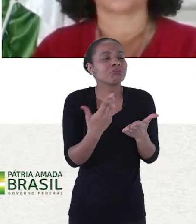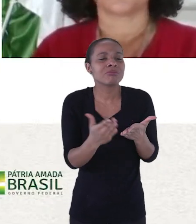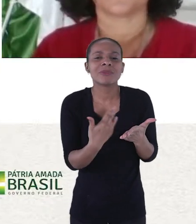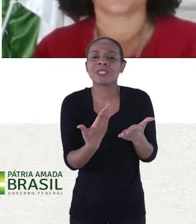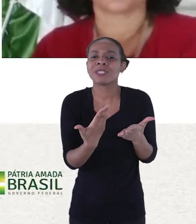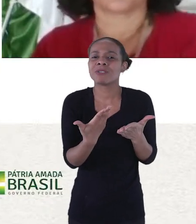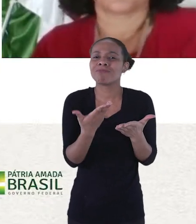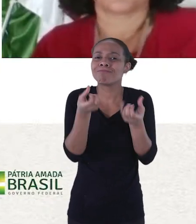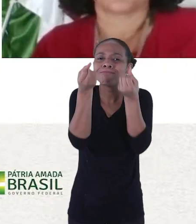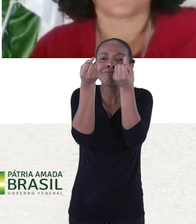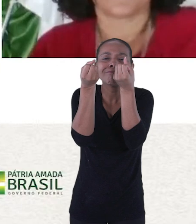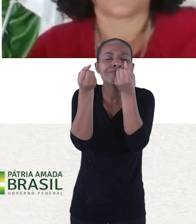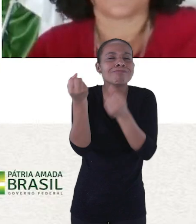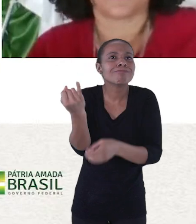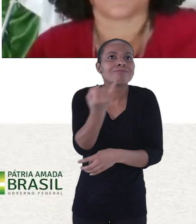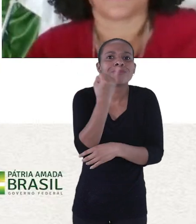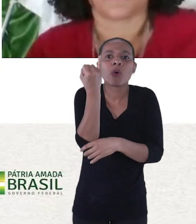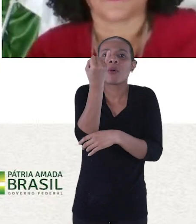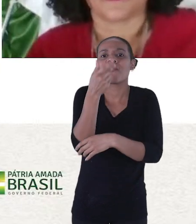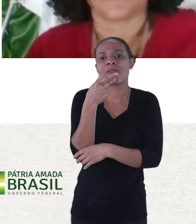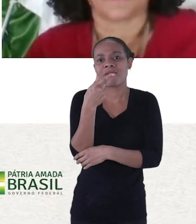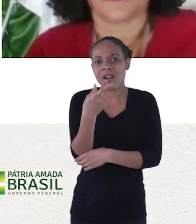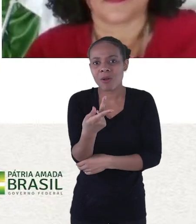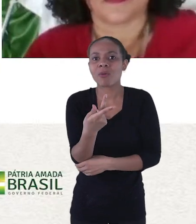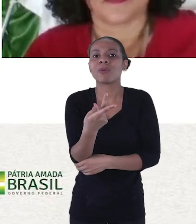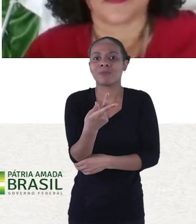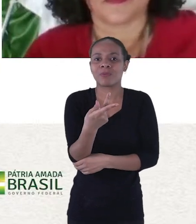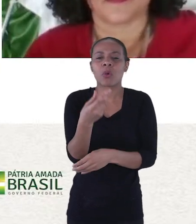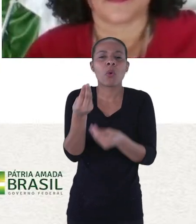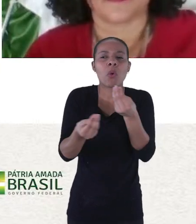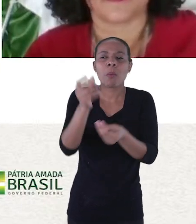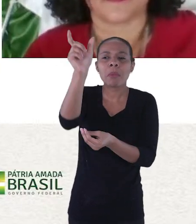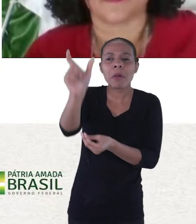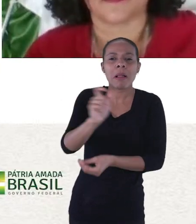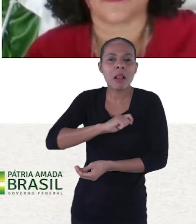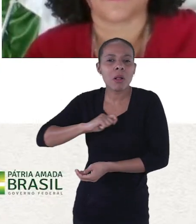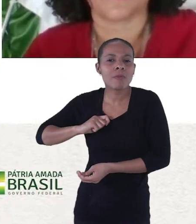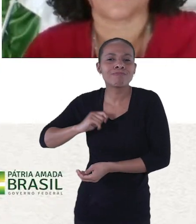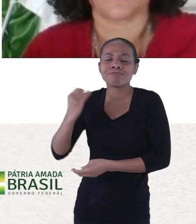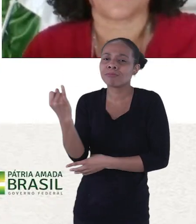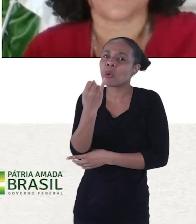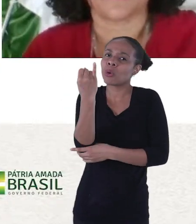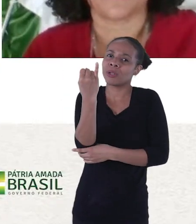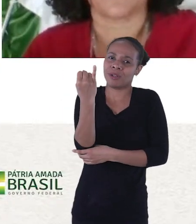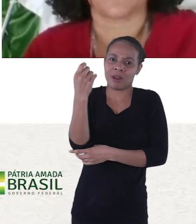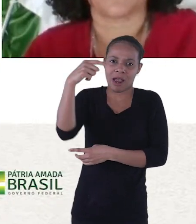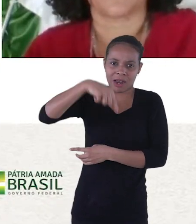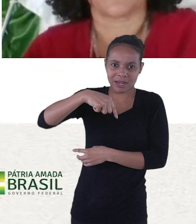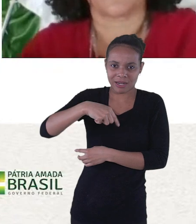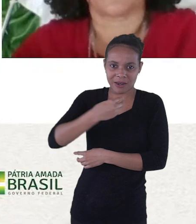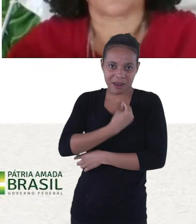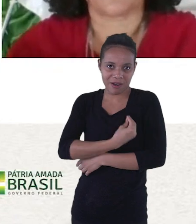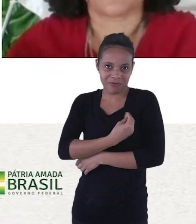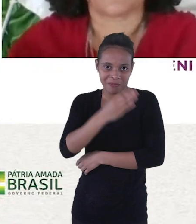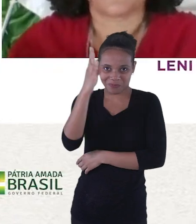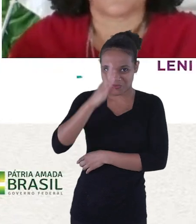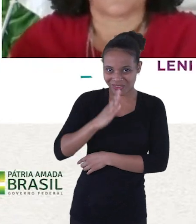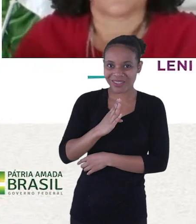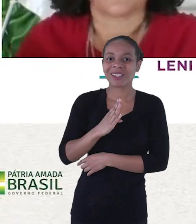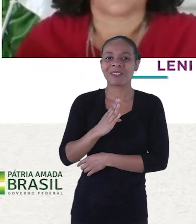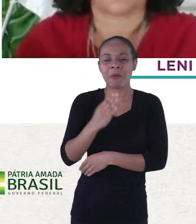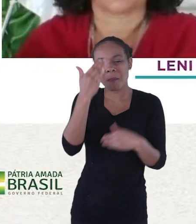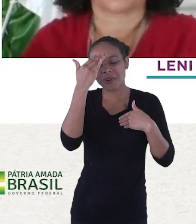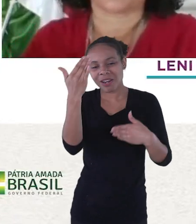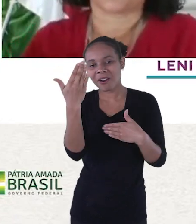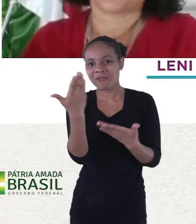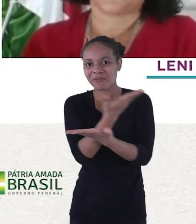dessa importância enorme da Carolina para a vida, para a literatura brasileira. Obrigado a vocês e o espaço aberto aí para as